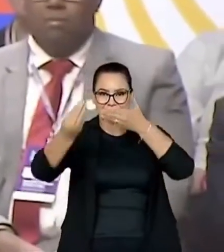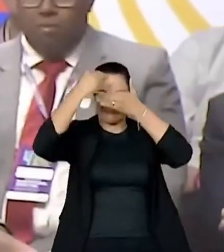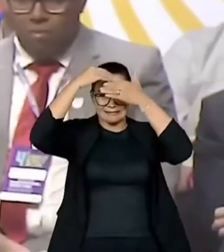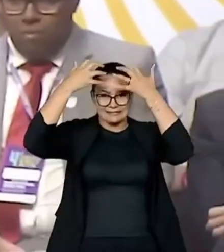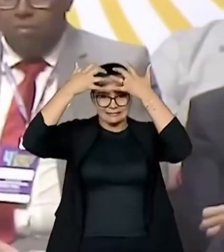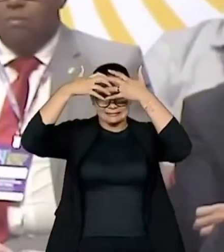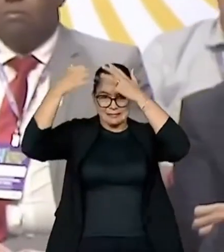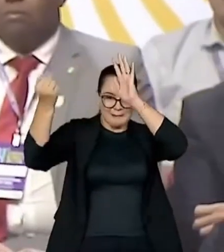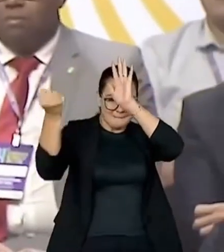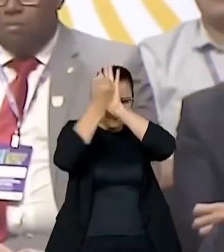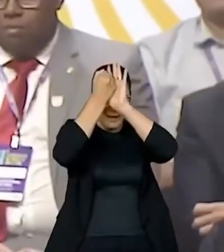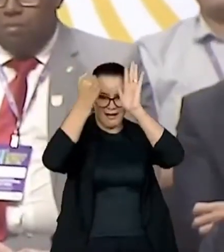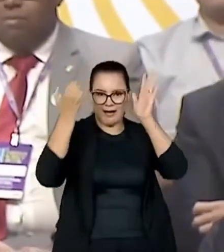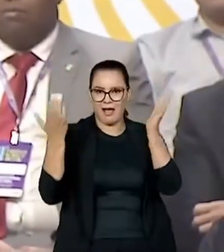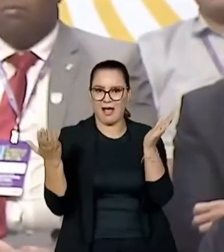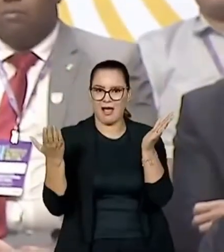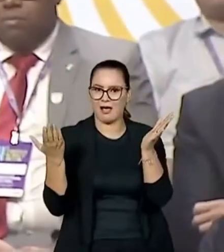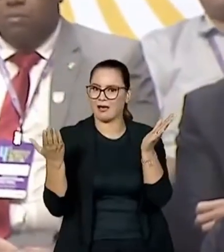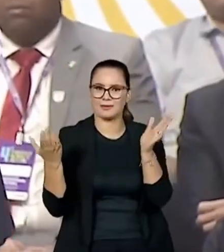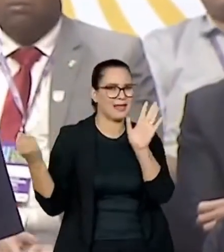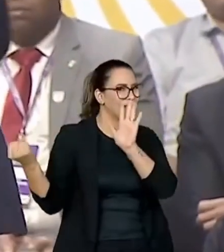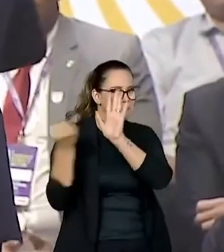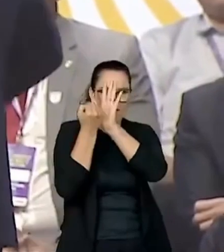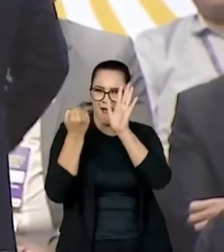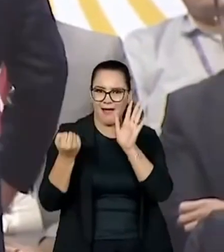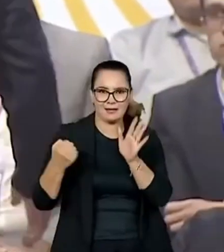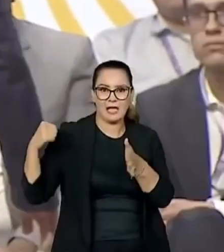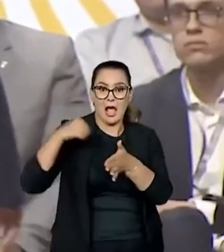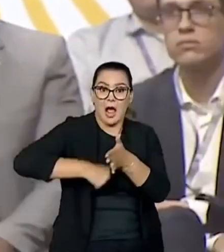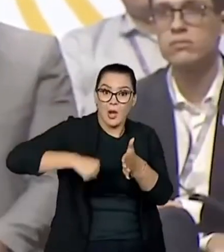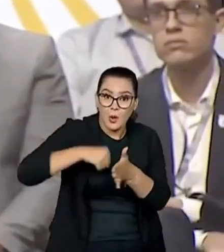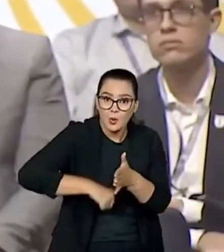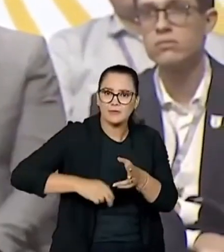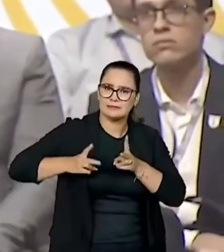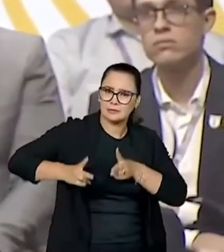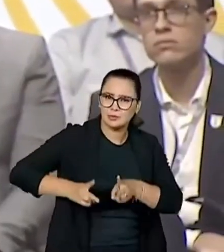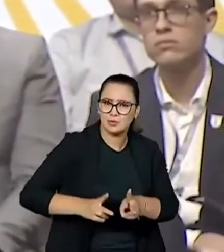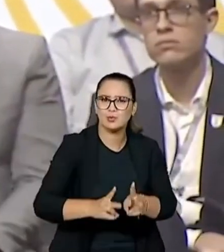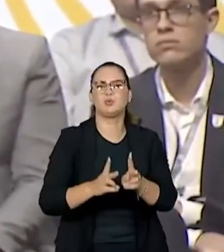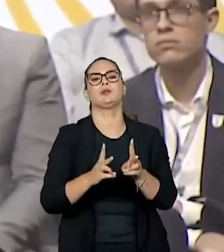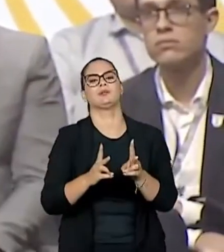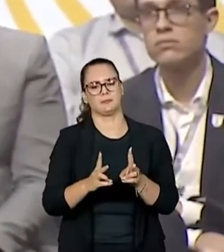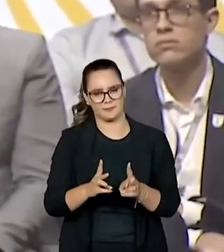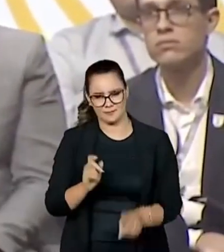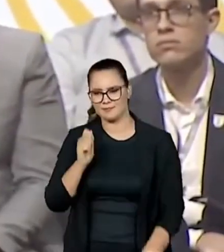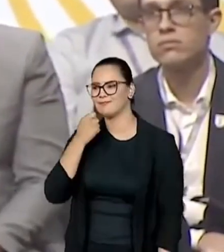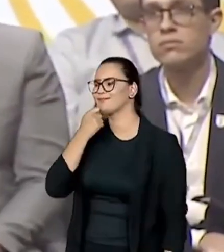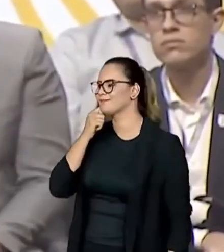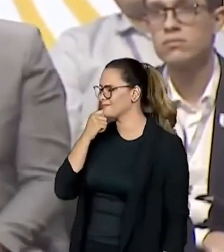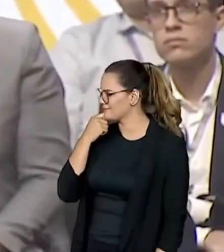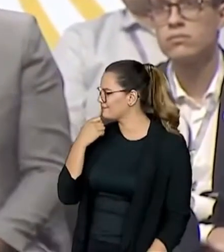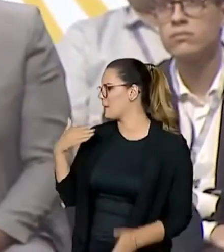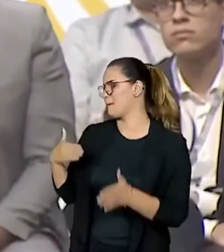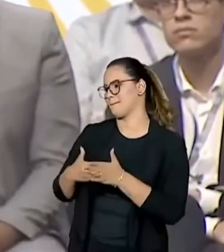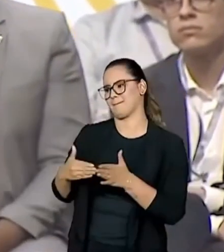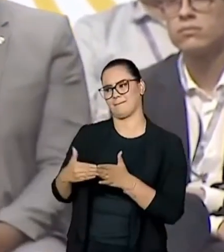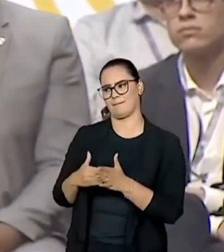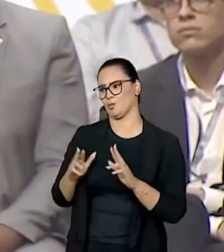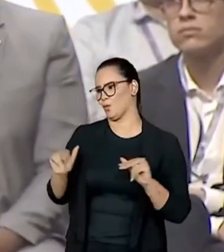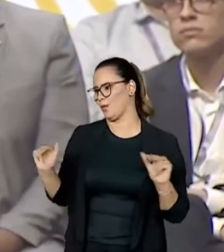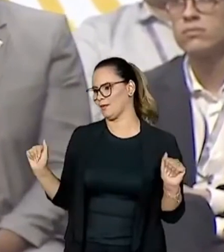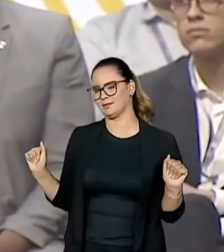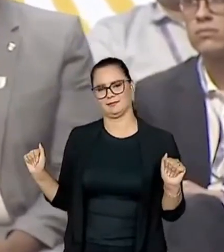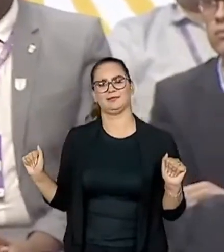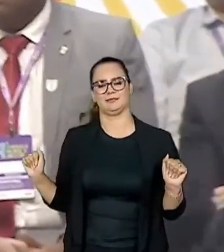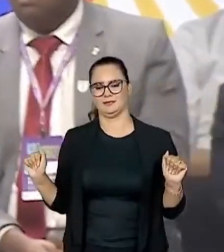impregnado, impregnado. E a luta, portanto, meu caro Silvio Almeida, é uma luta sem trégua. Eu